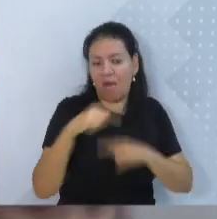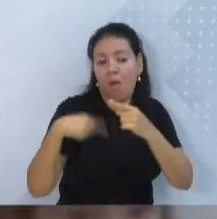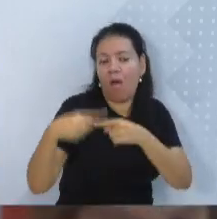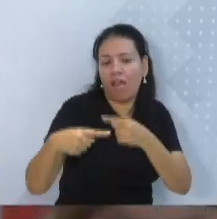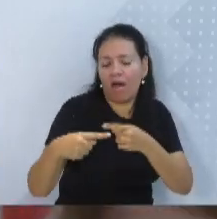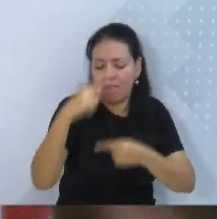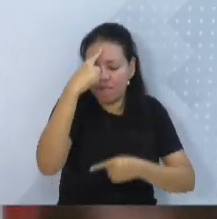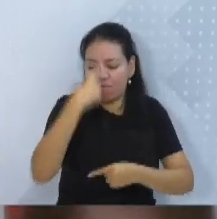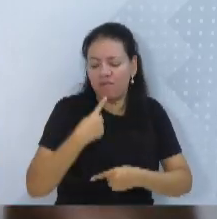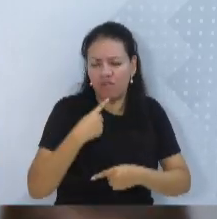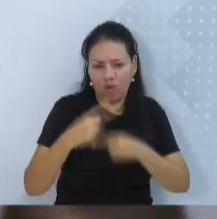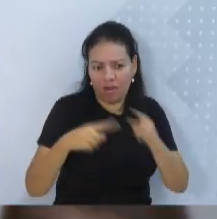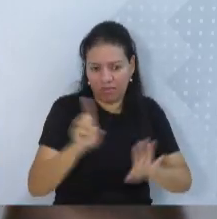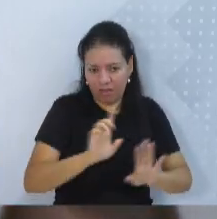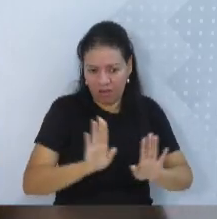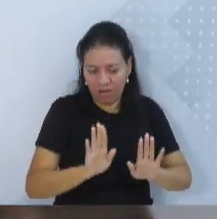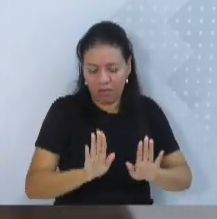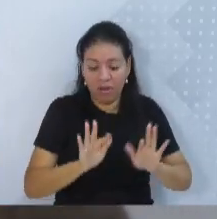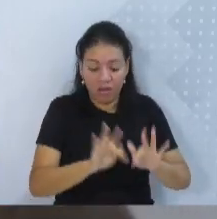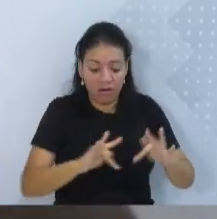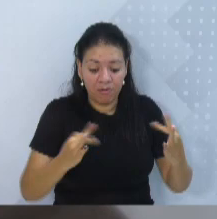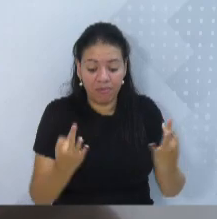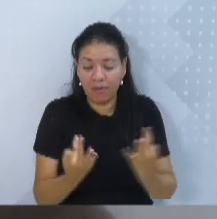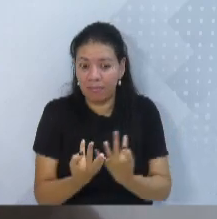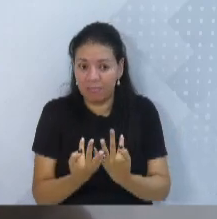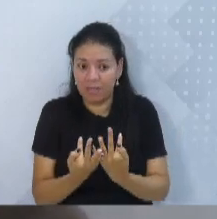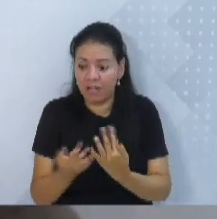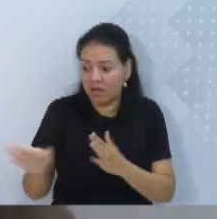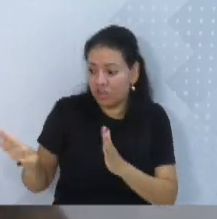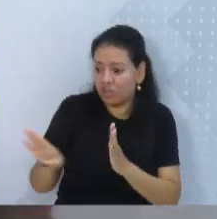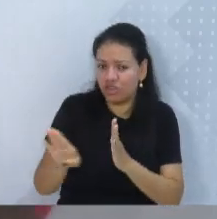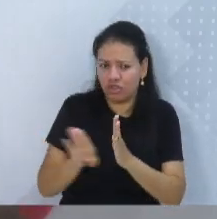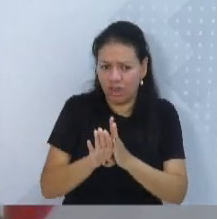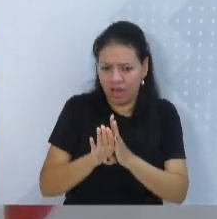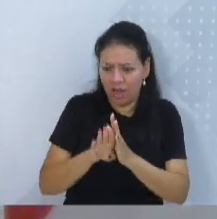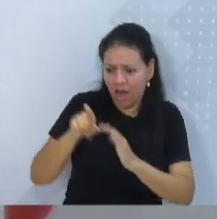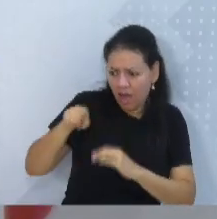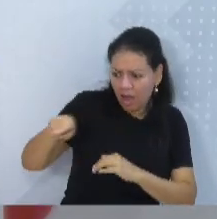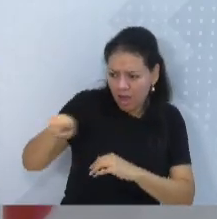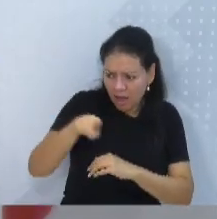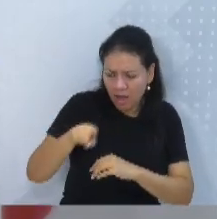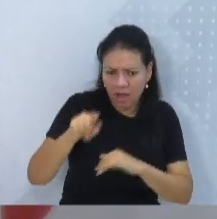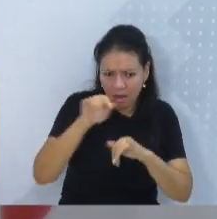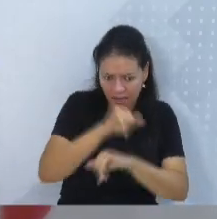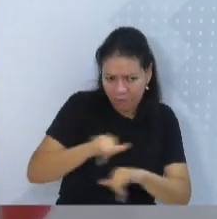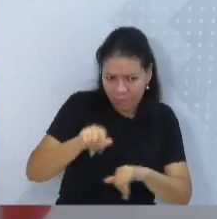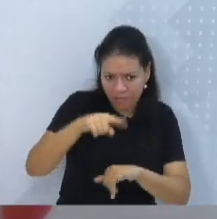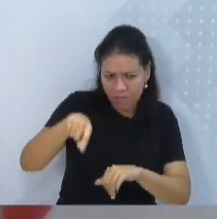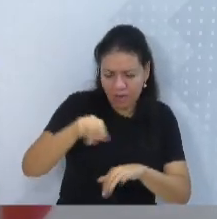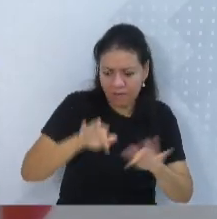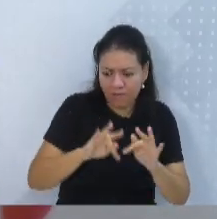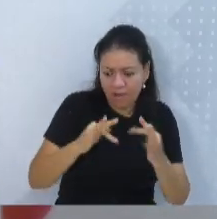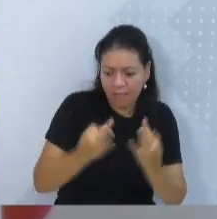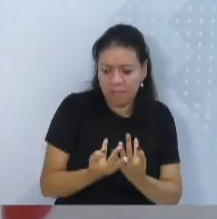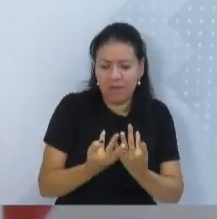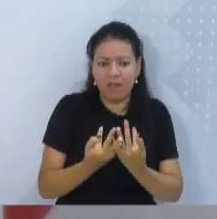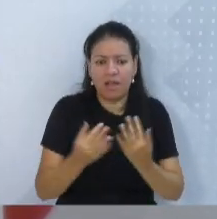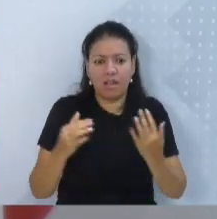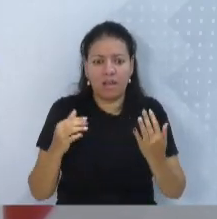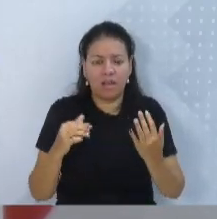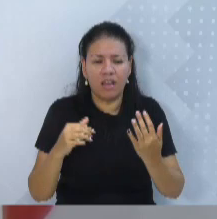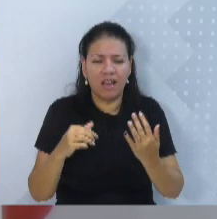não é meu perfil que quando uma família bater a porta dos gabinetes de vocês uma família ou uma associação